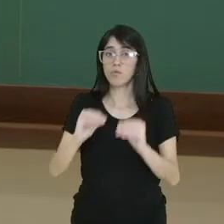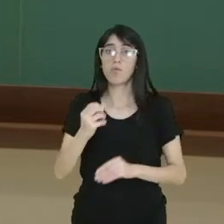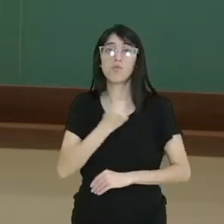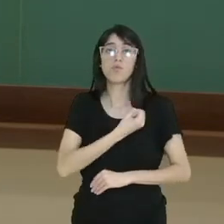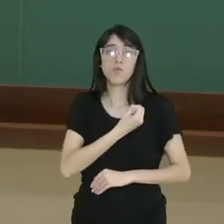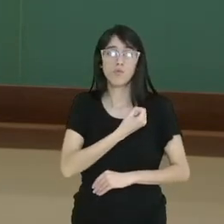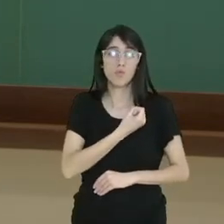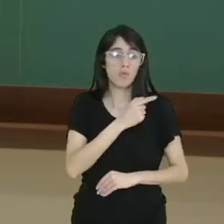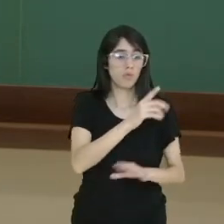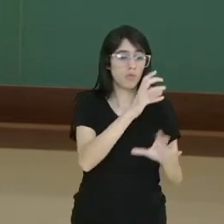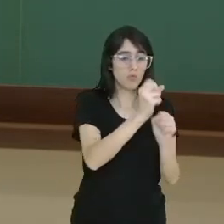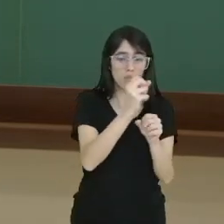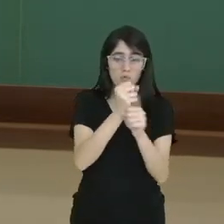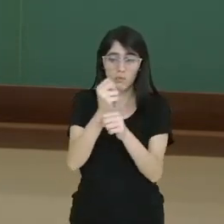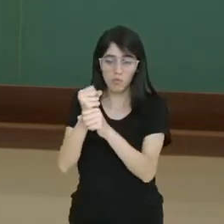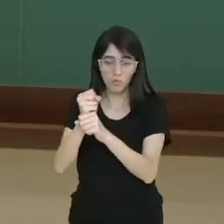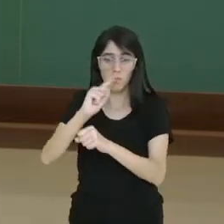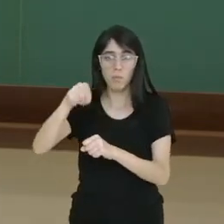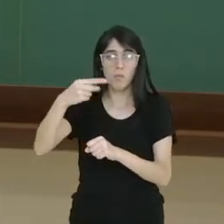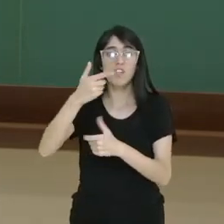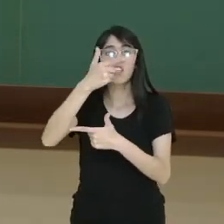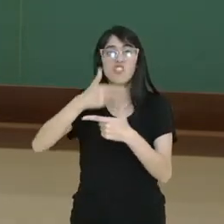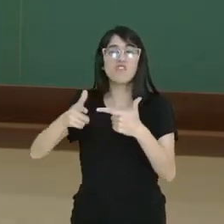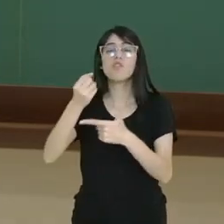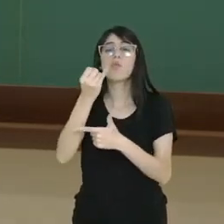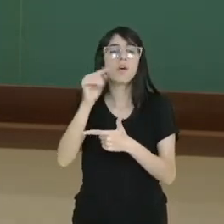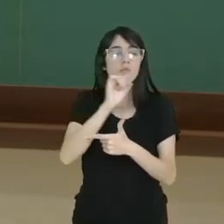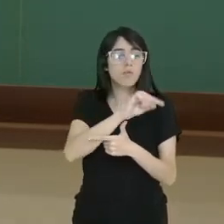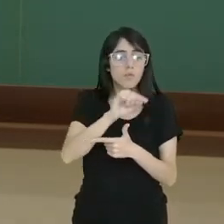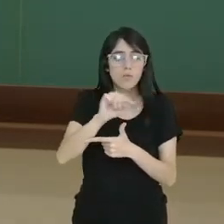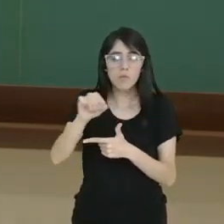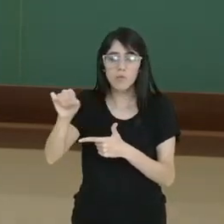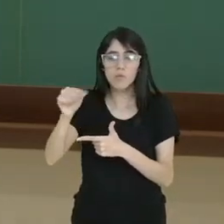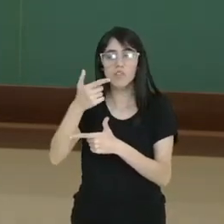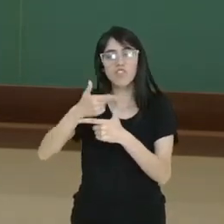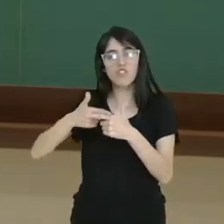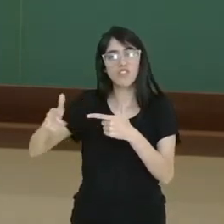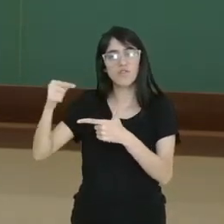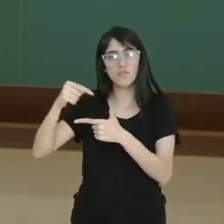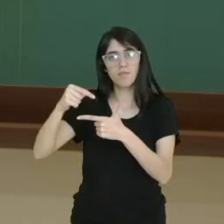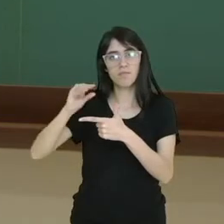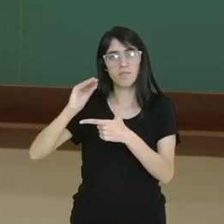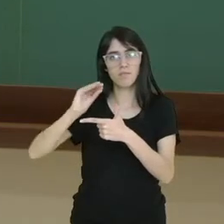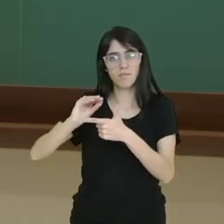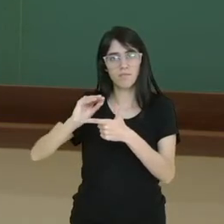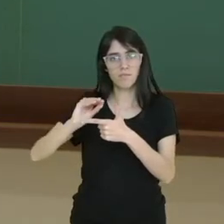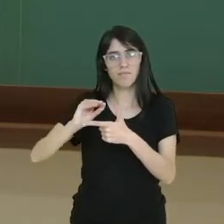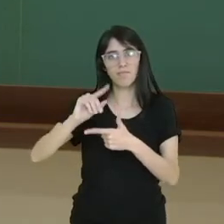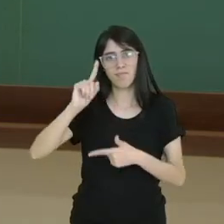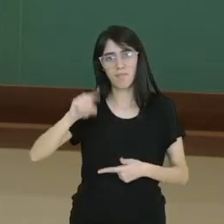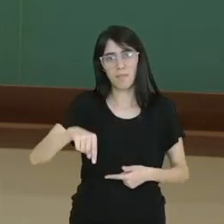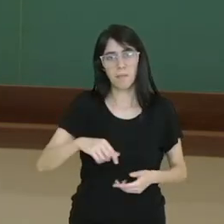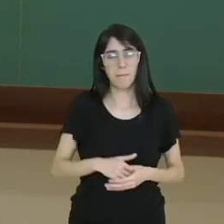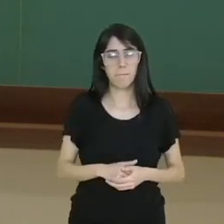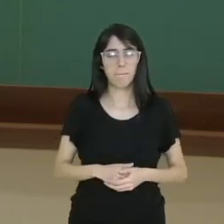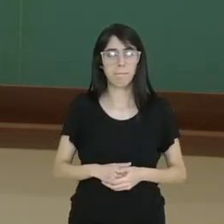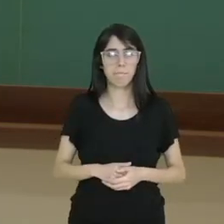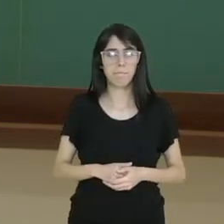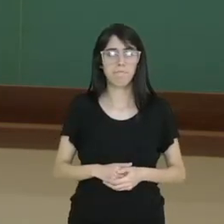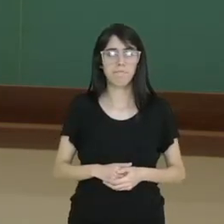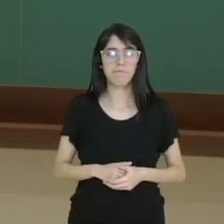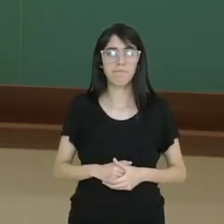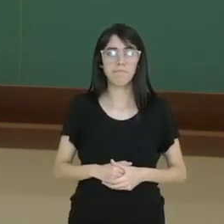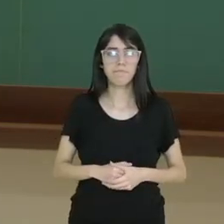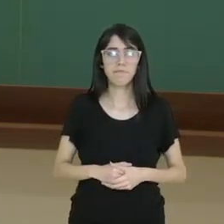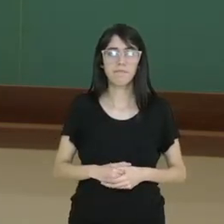números e dividir pela quantidade de números, ou seja, pegar todos os dados, né? Os dados aqui são